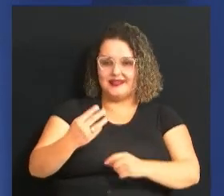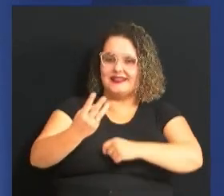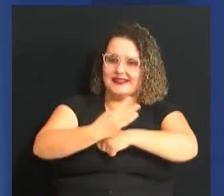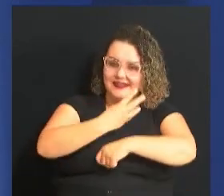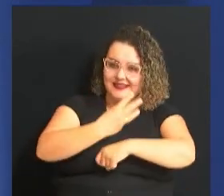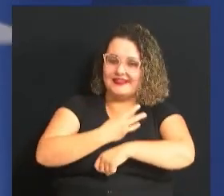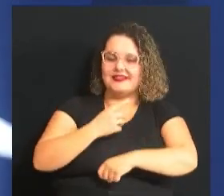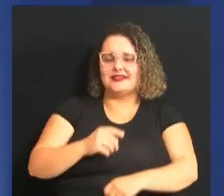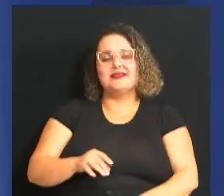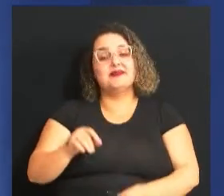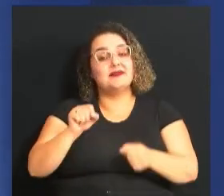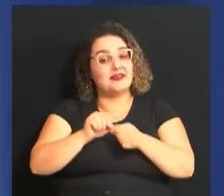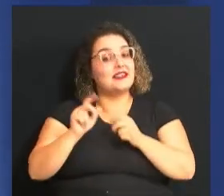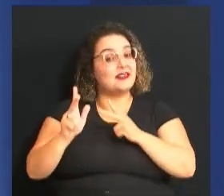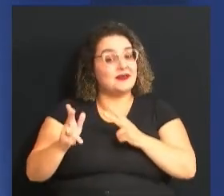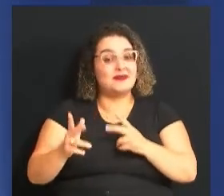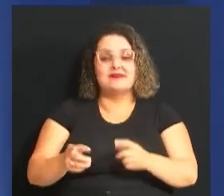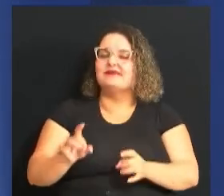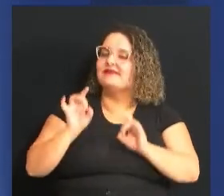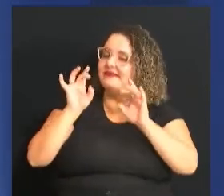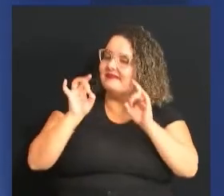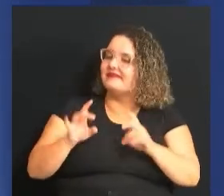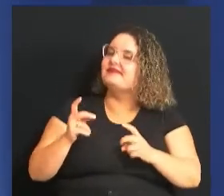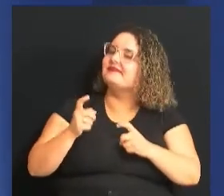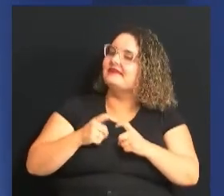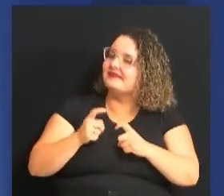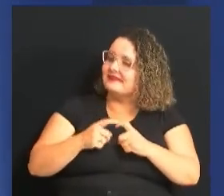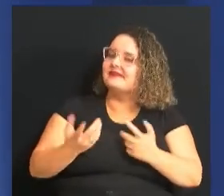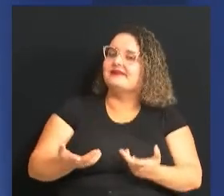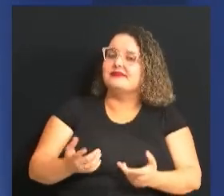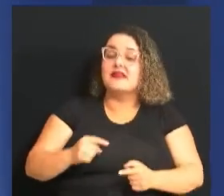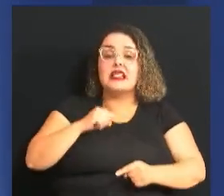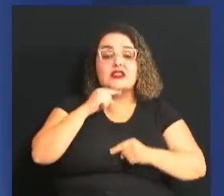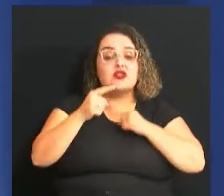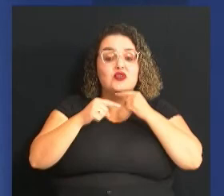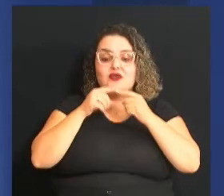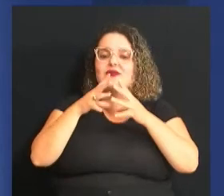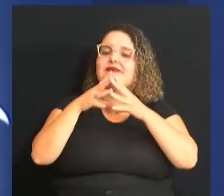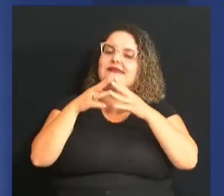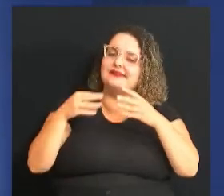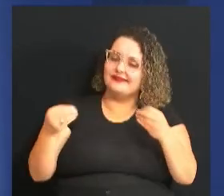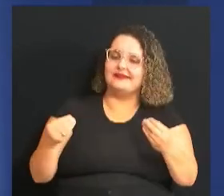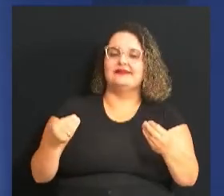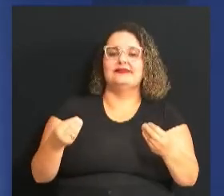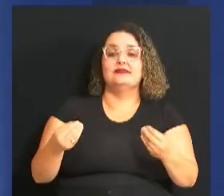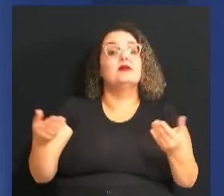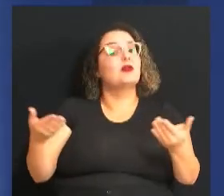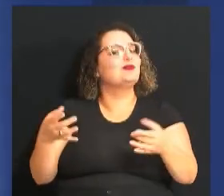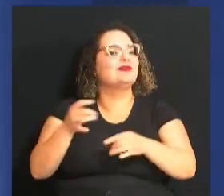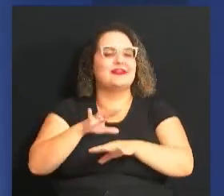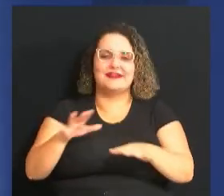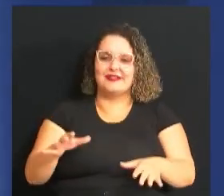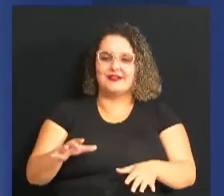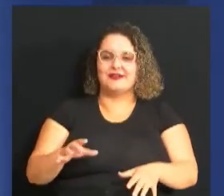gente faz como hoje. Vai atrás de especialistas para tirar todas as dúvidas. Por